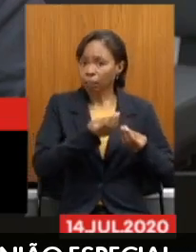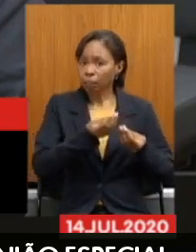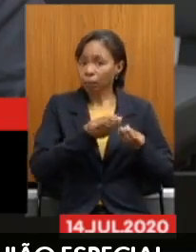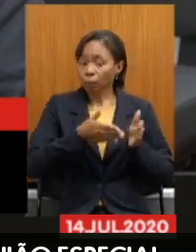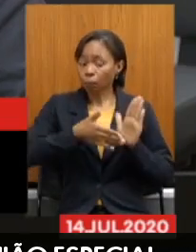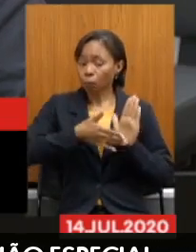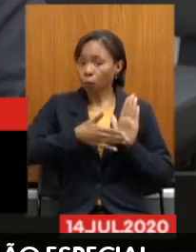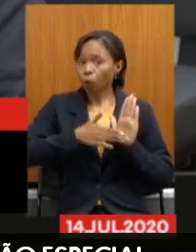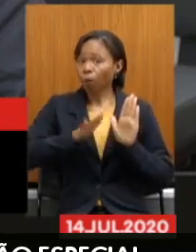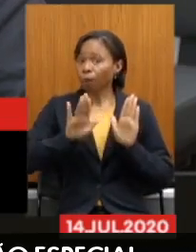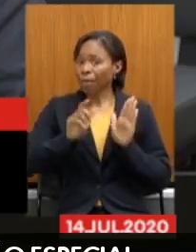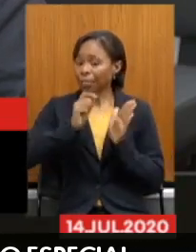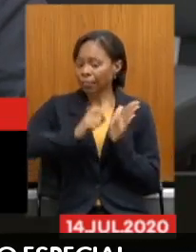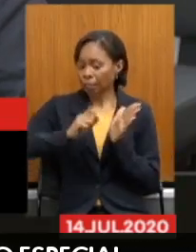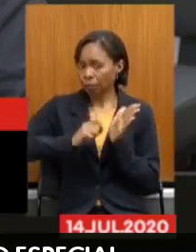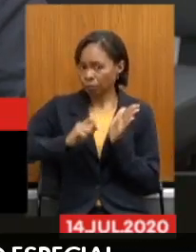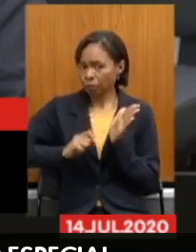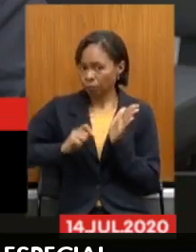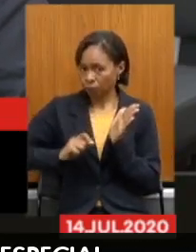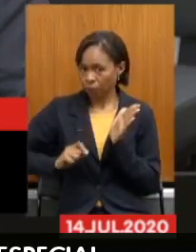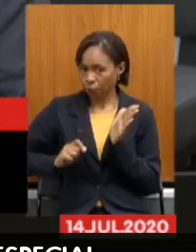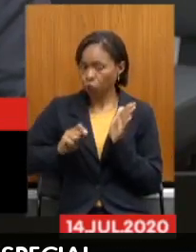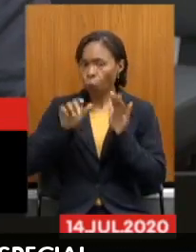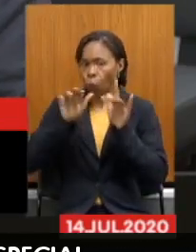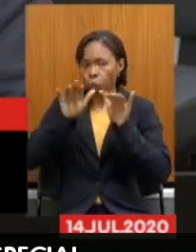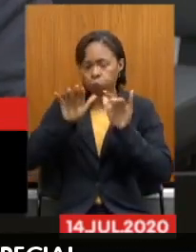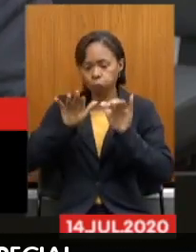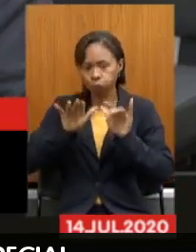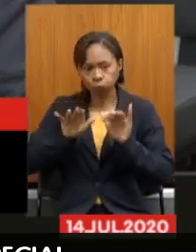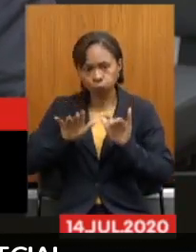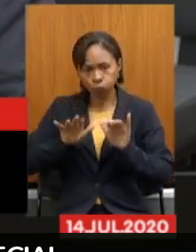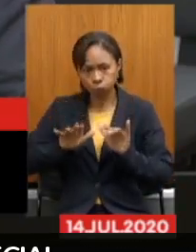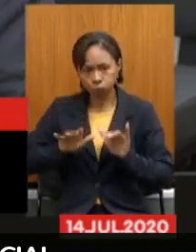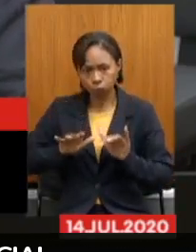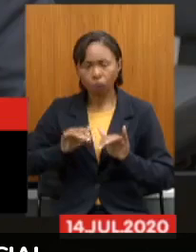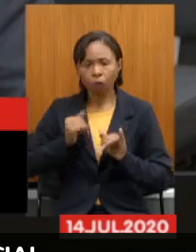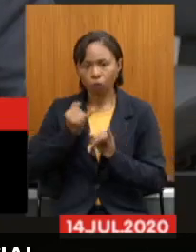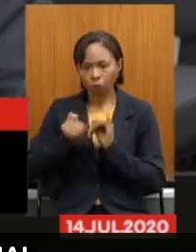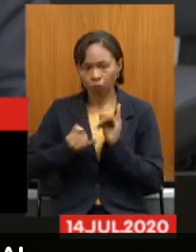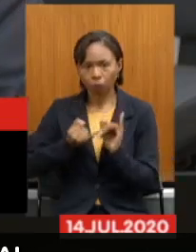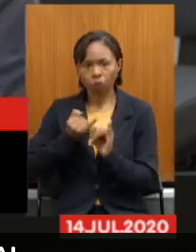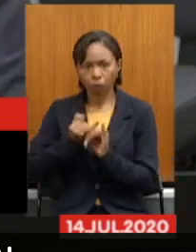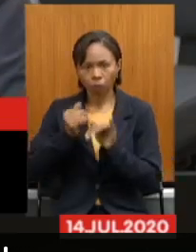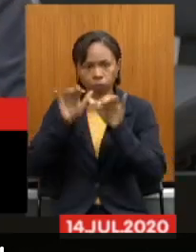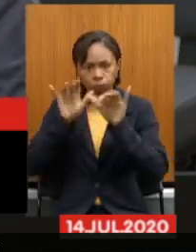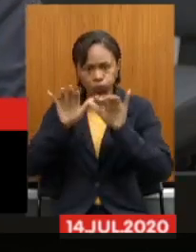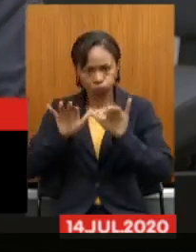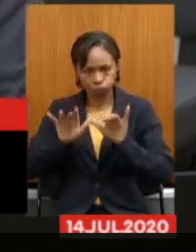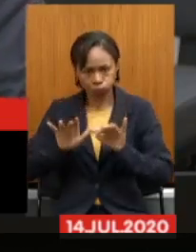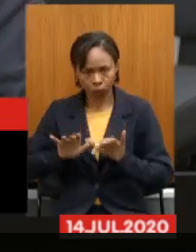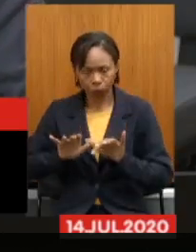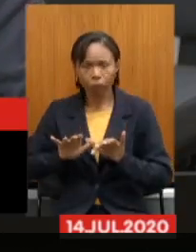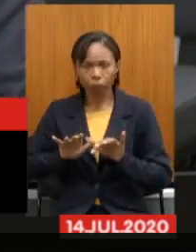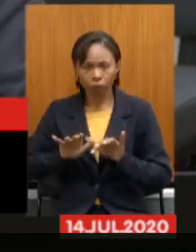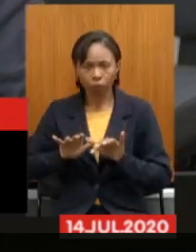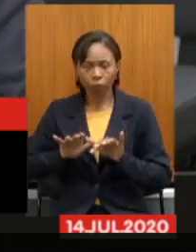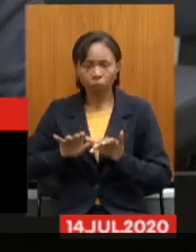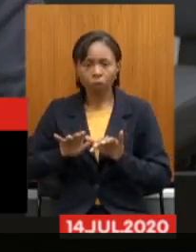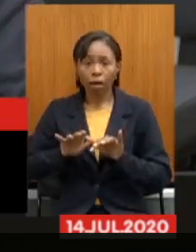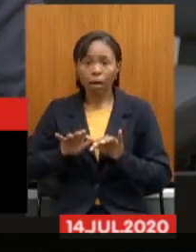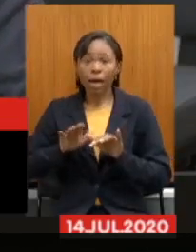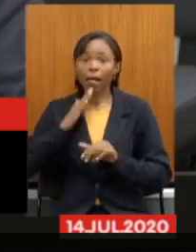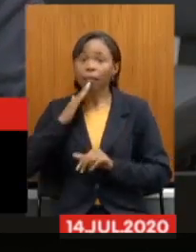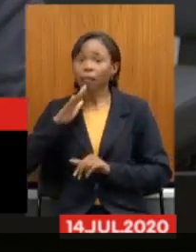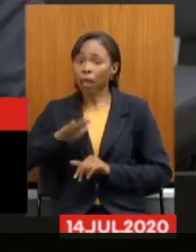escrito, por meio de um formulário digital. Após as exposições da